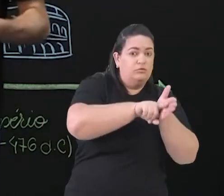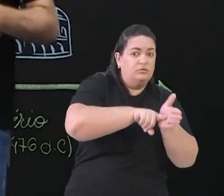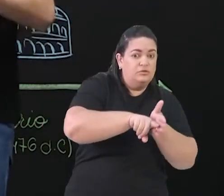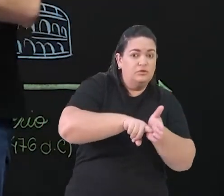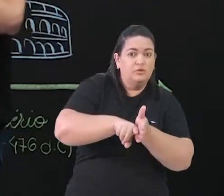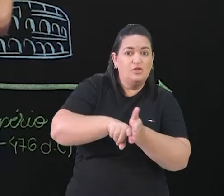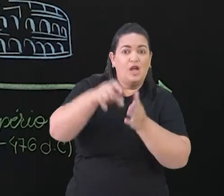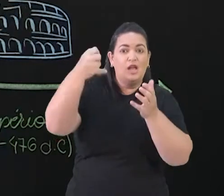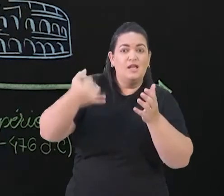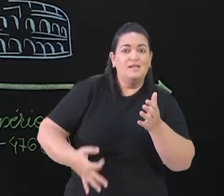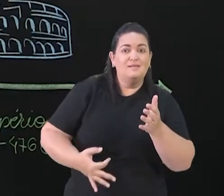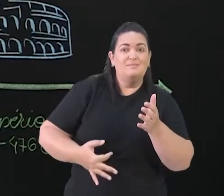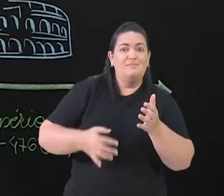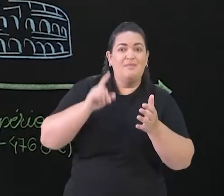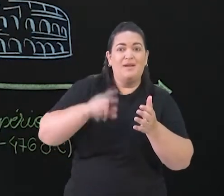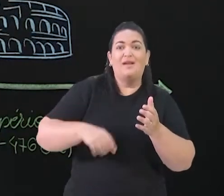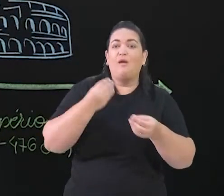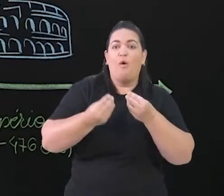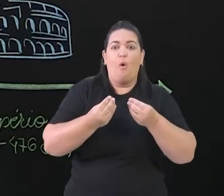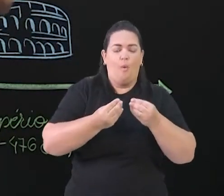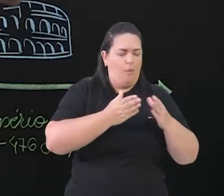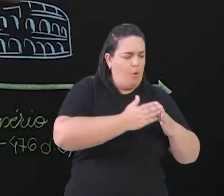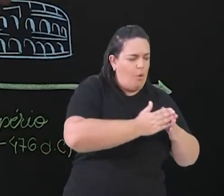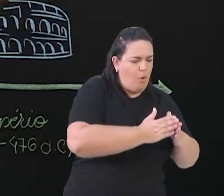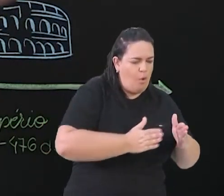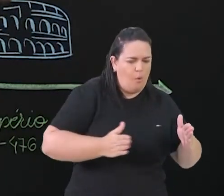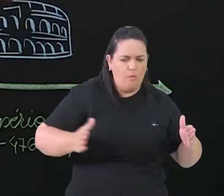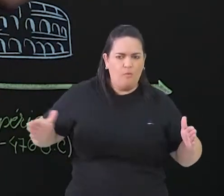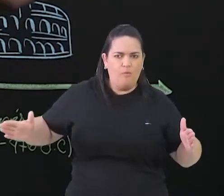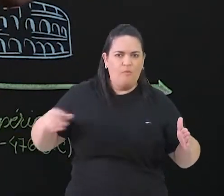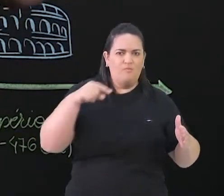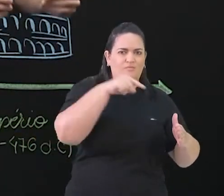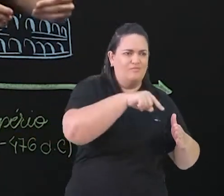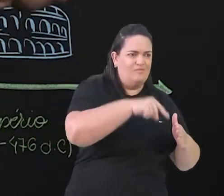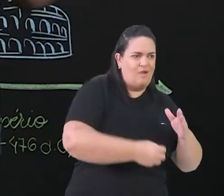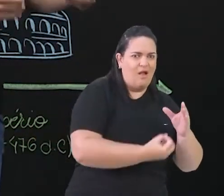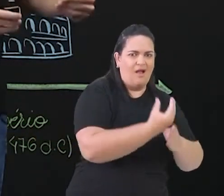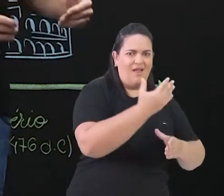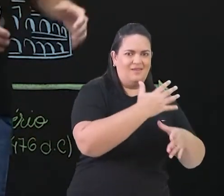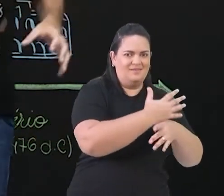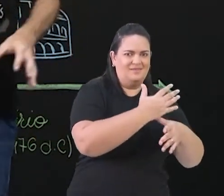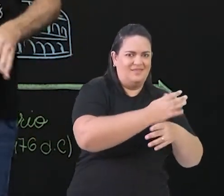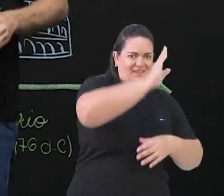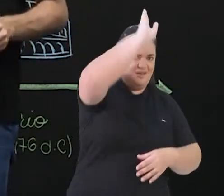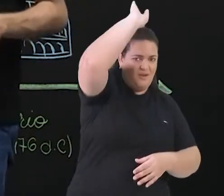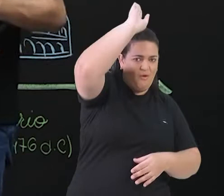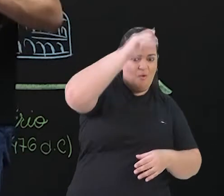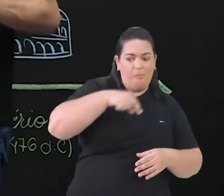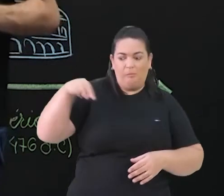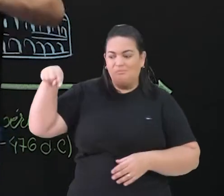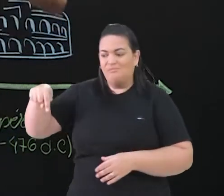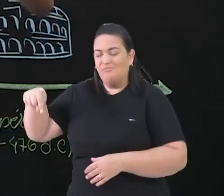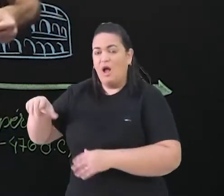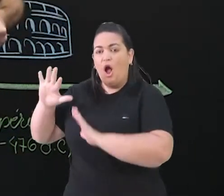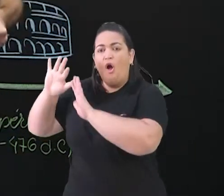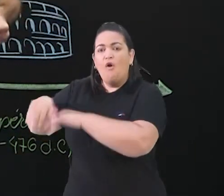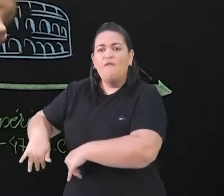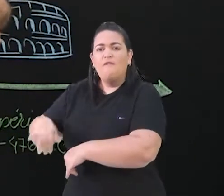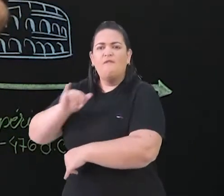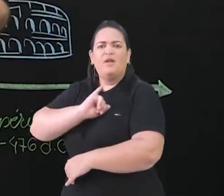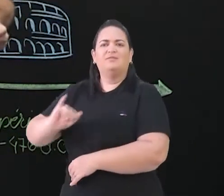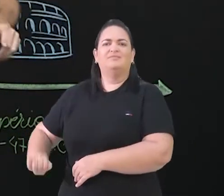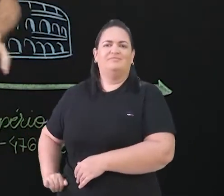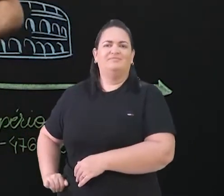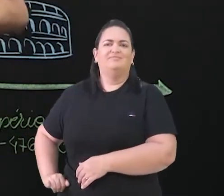o período que vai da fundação da cidade de Roma até a decadência do Império Romano do Ocidente. Isso é um tempo bastante